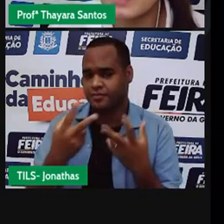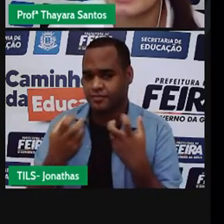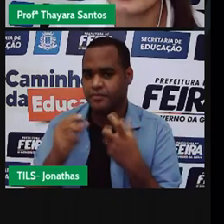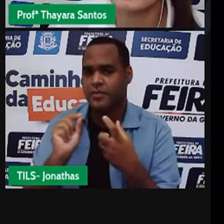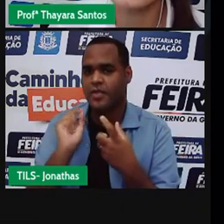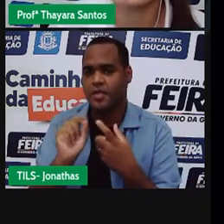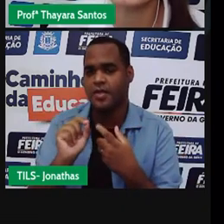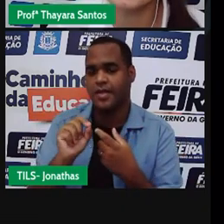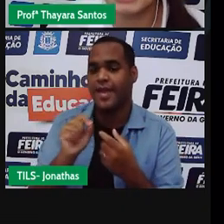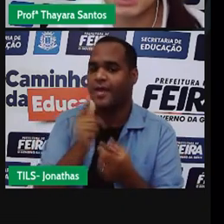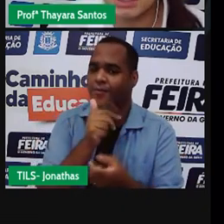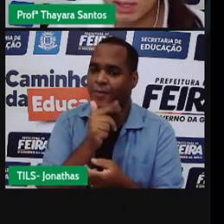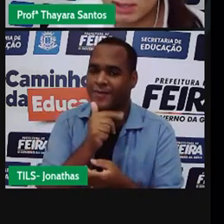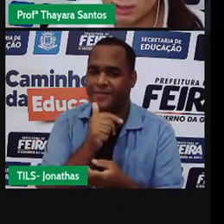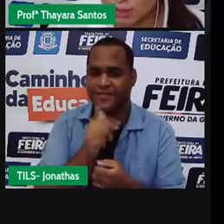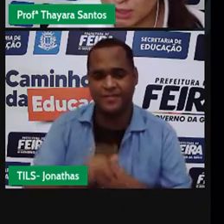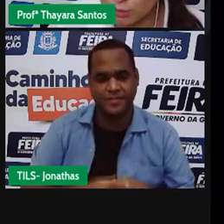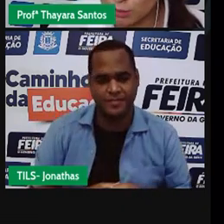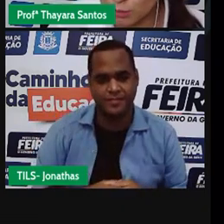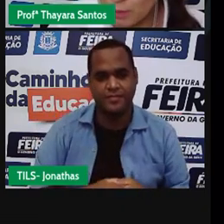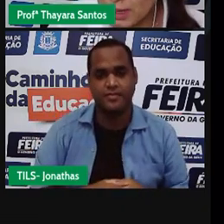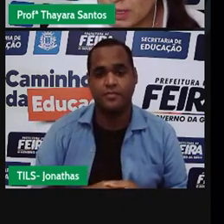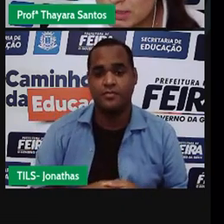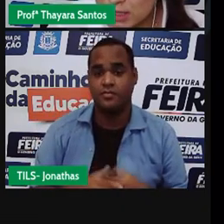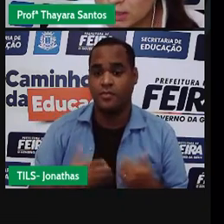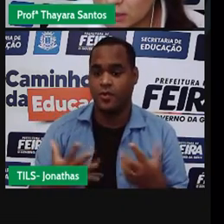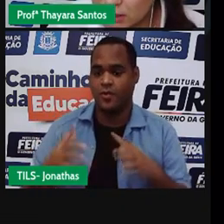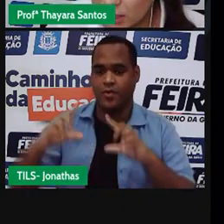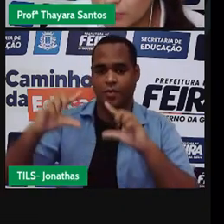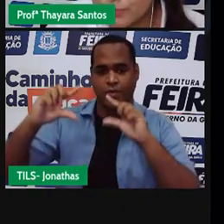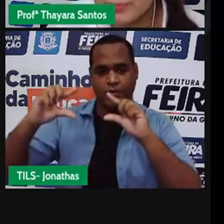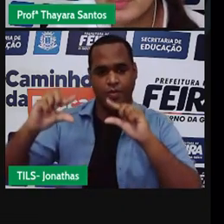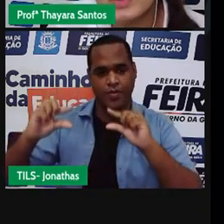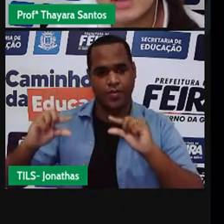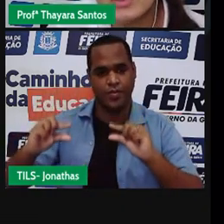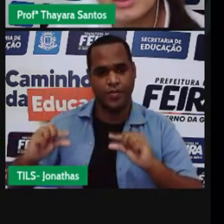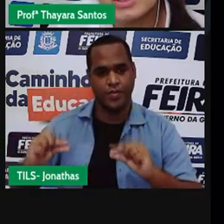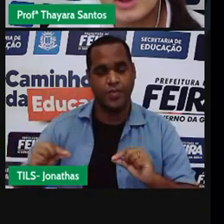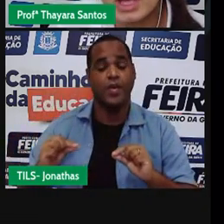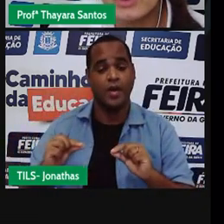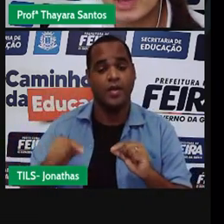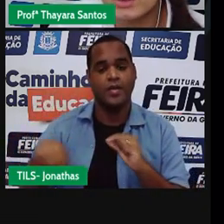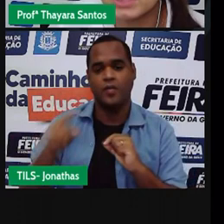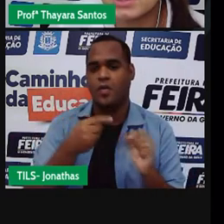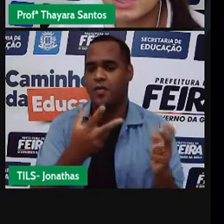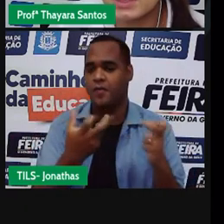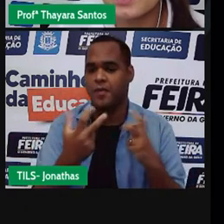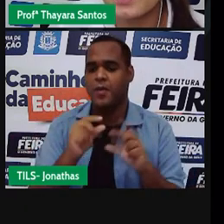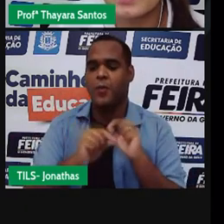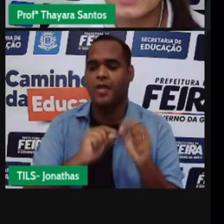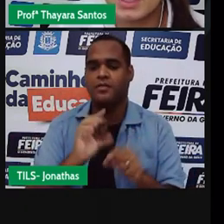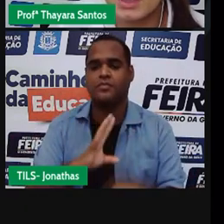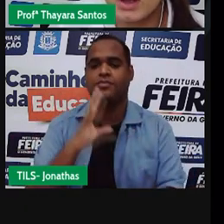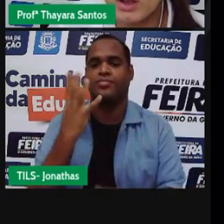líquido. Agora eu vou diminuir essa temperatura mais ainda e vamos ver o que é que vai